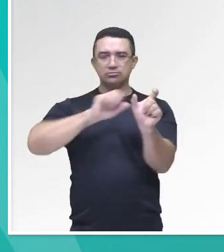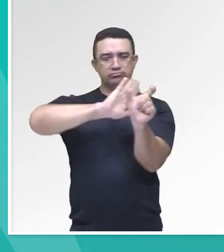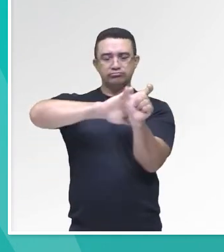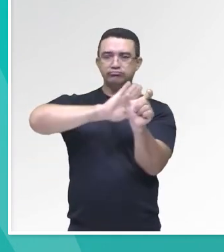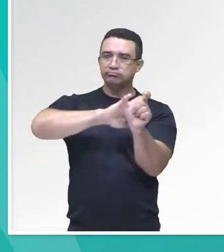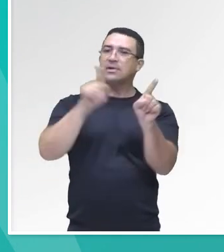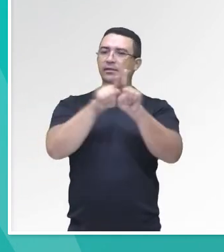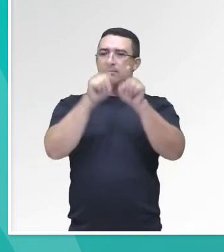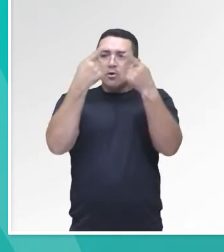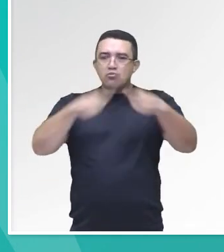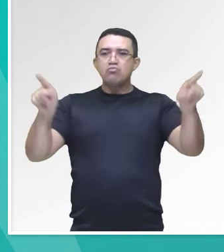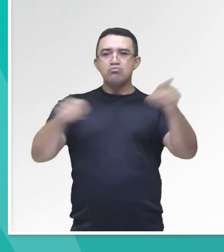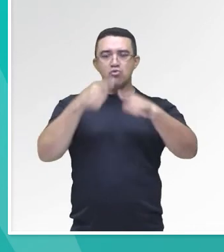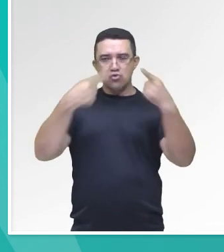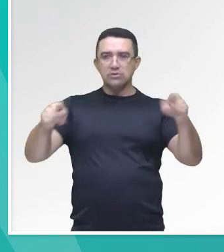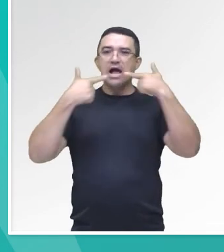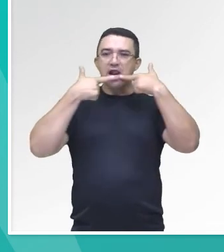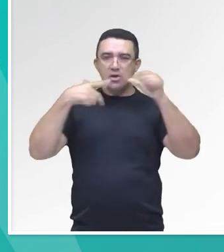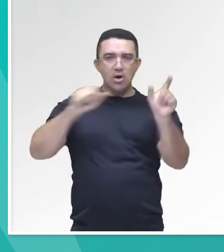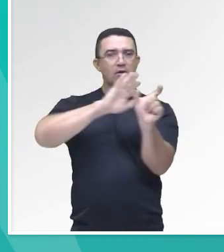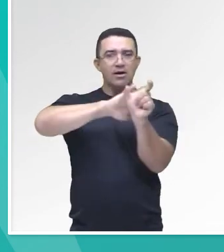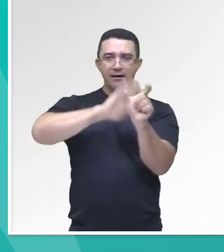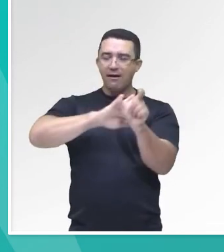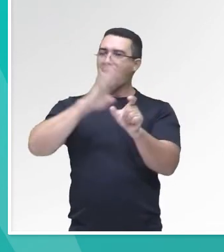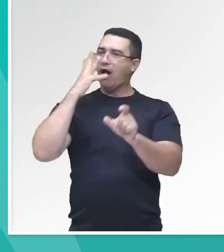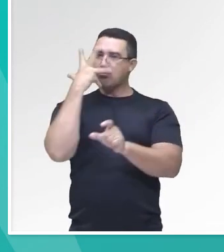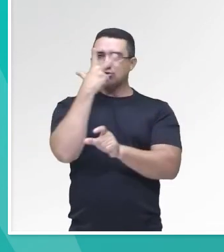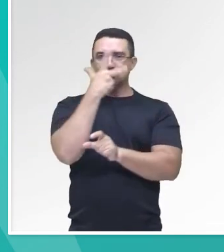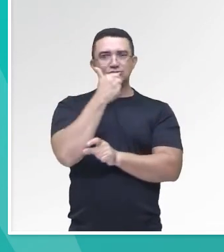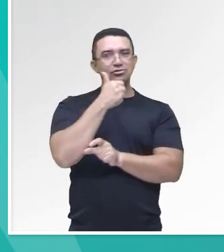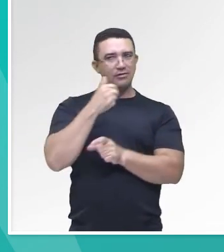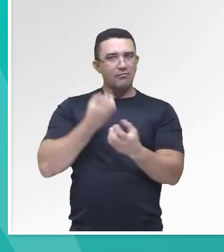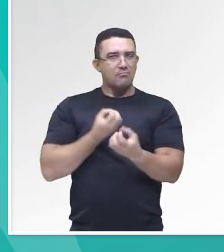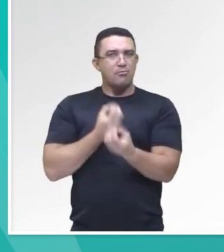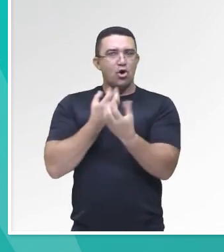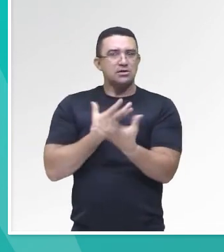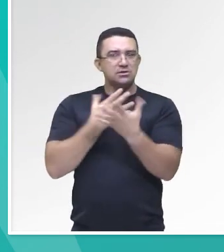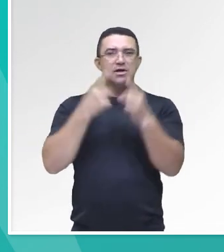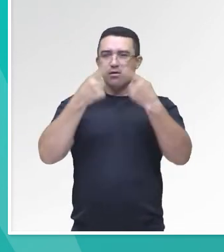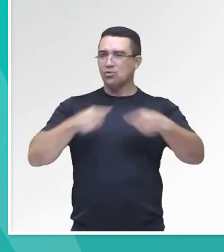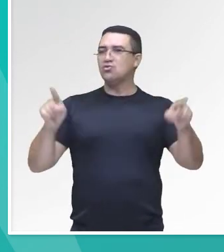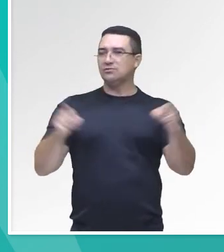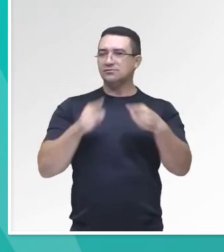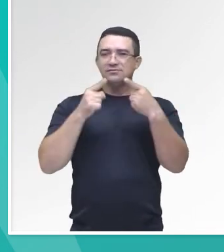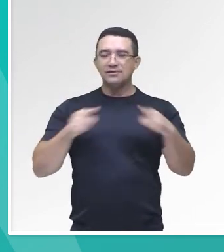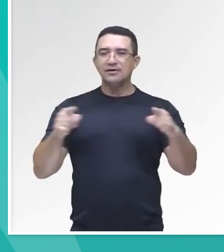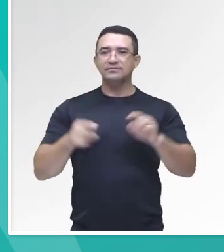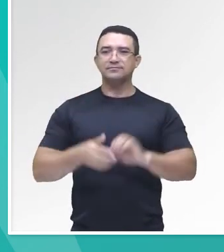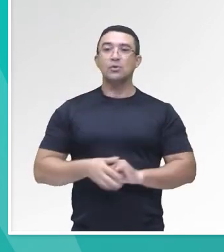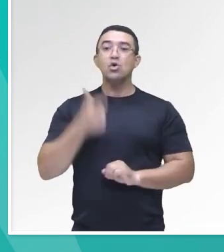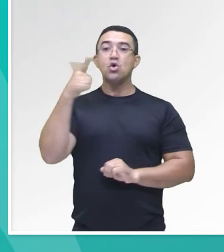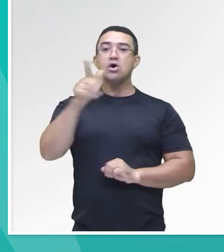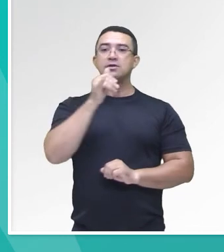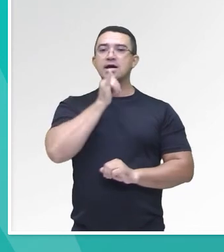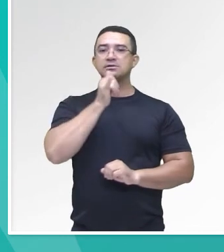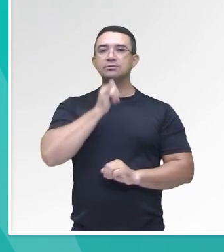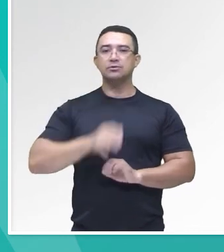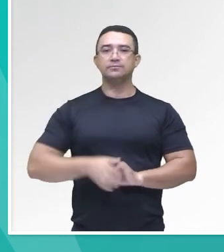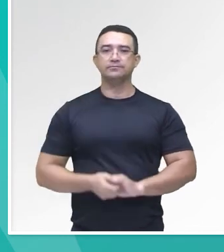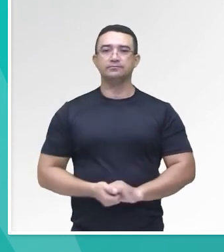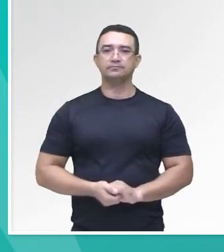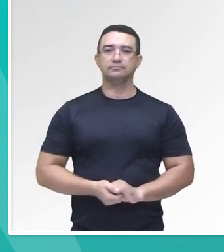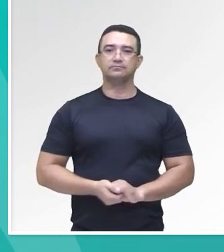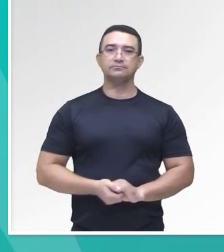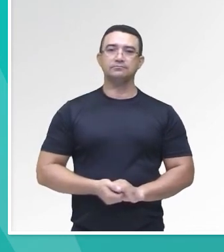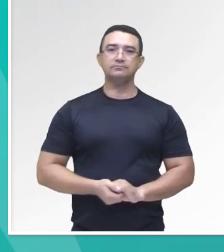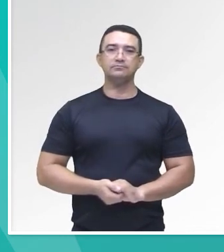nós tivermos linguagem conotativa, mais bonita fica a poesia dessa música, né? Então, vamos ver mais um exemplo. Flor e